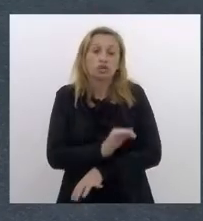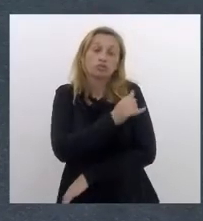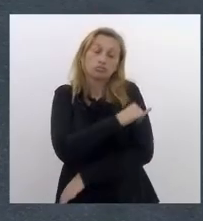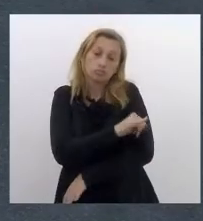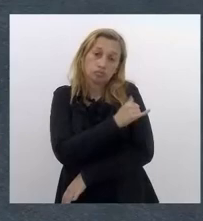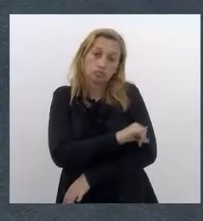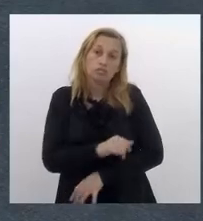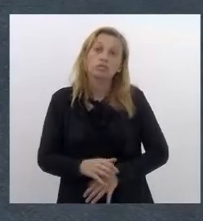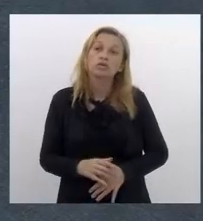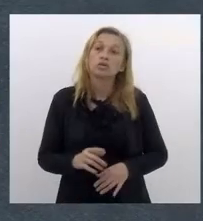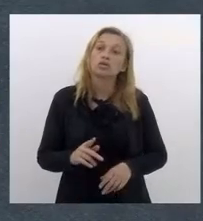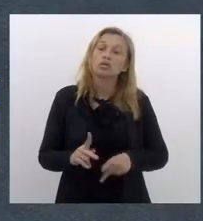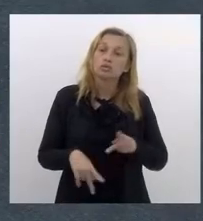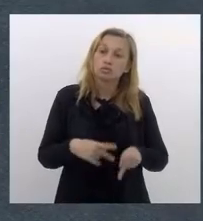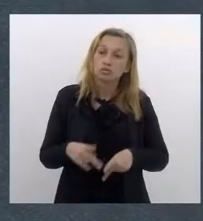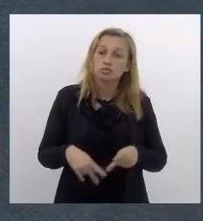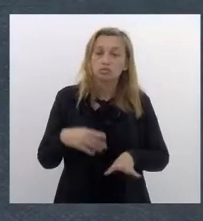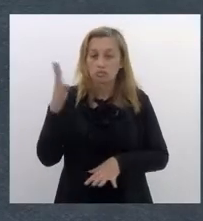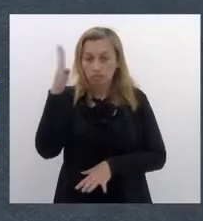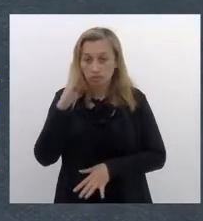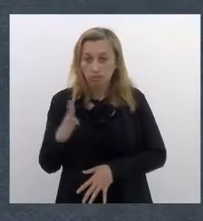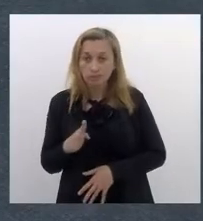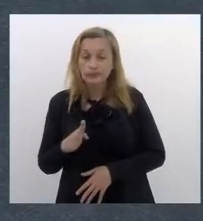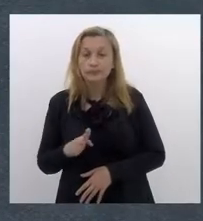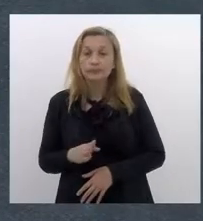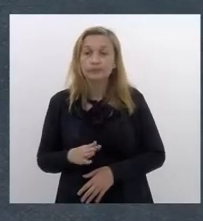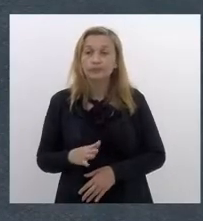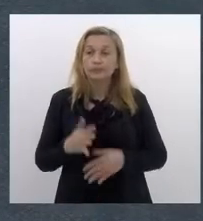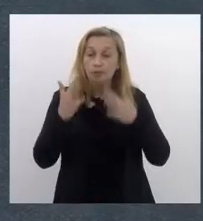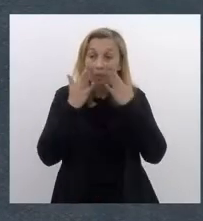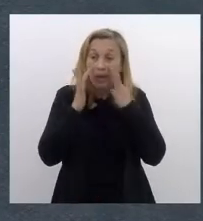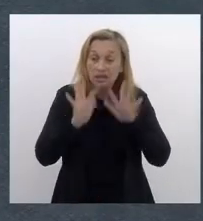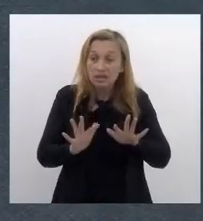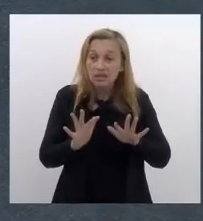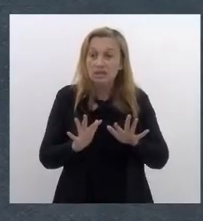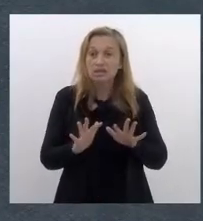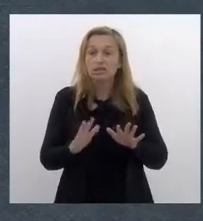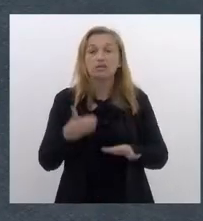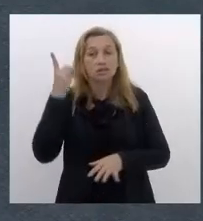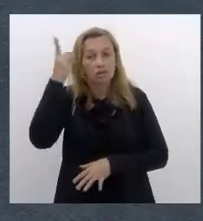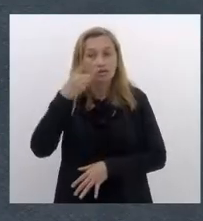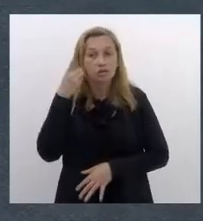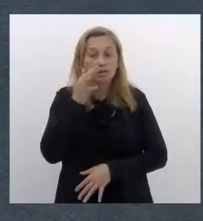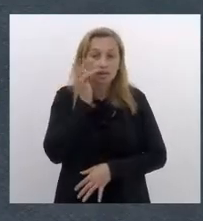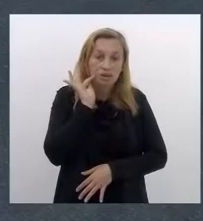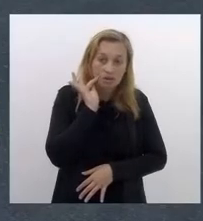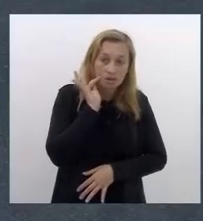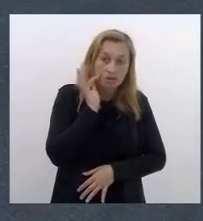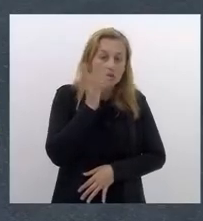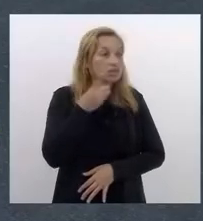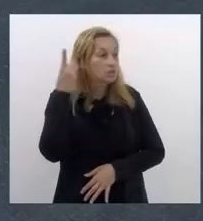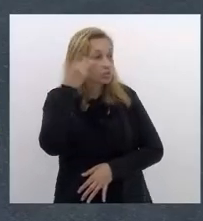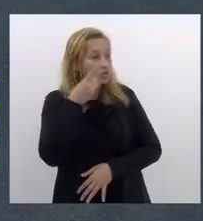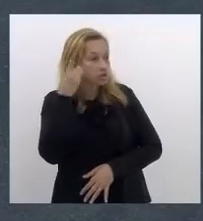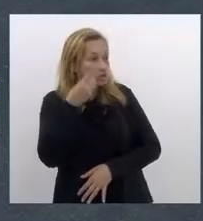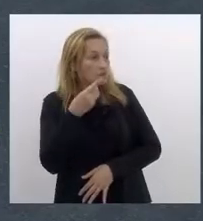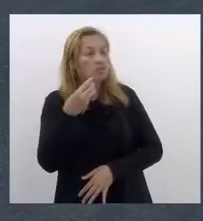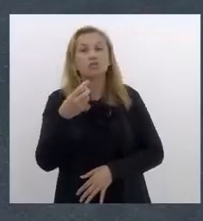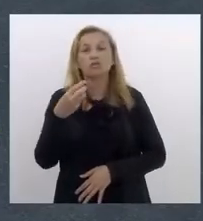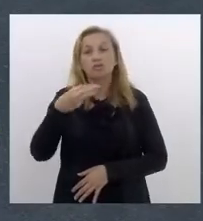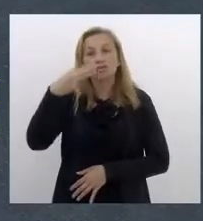Rio de Janeiro, da população brasileira, que chama a atenção, deputado Flávio Serafini, deputado Valdec, que